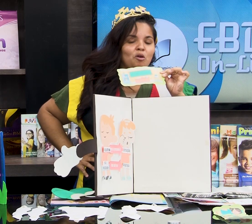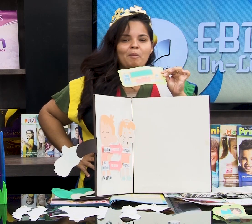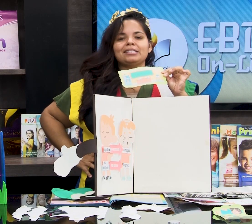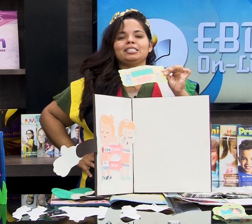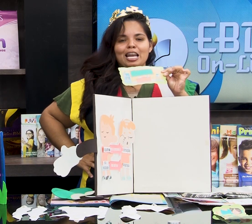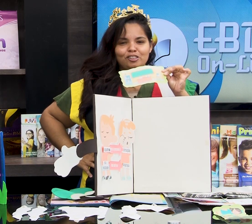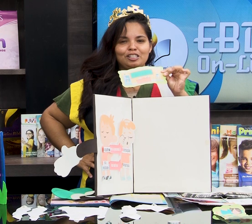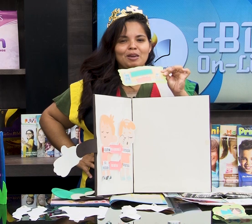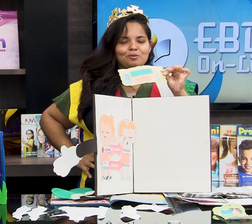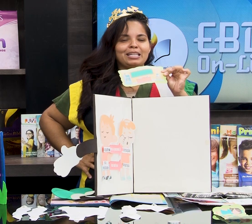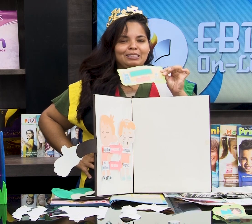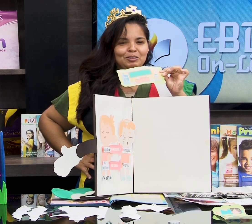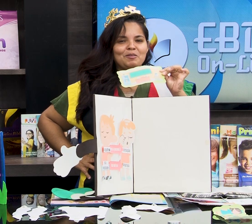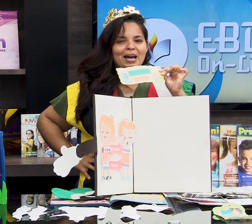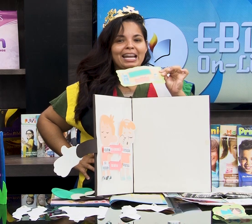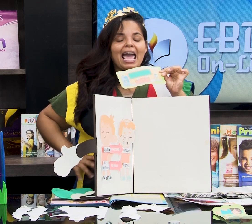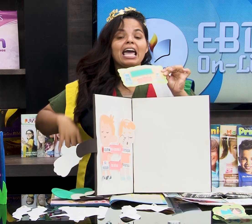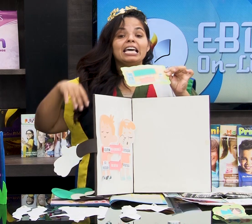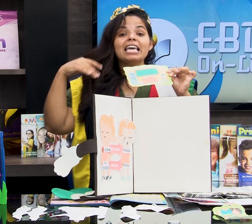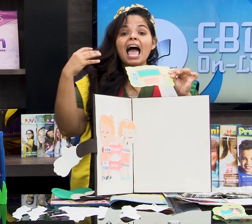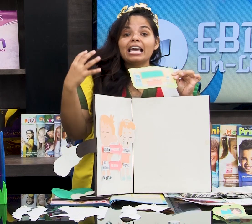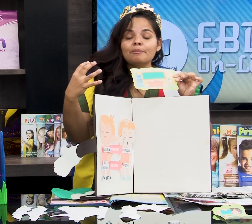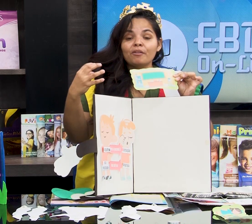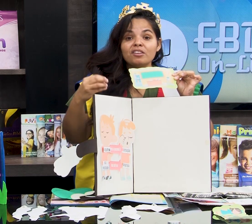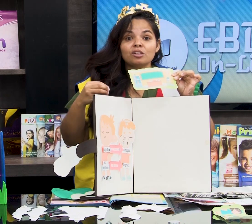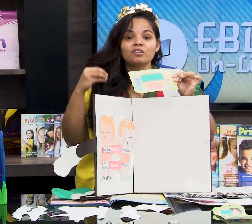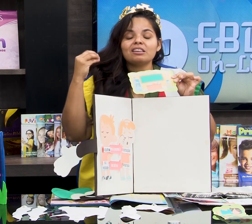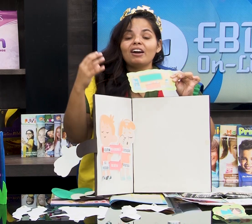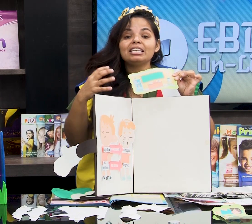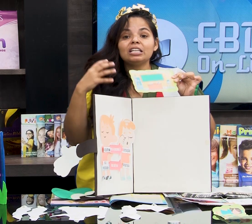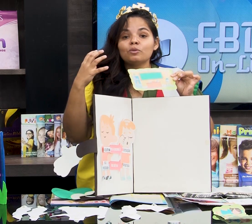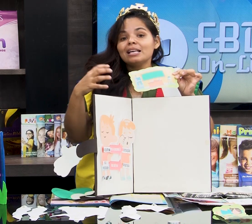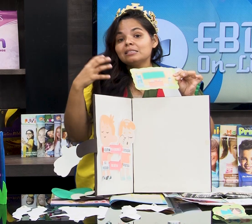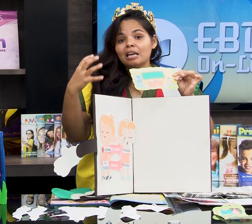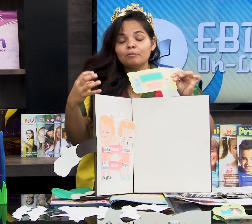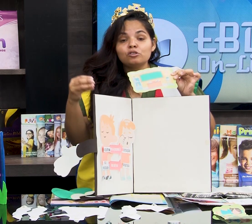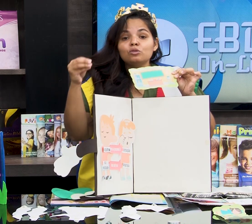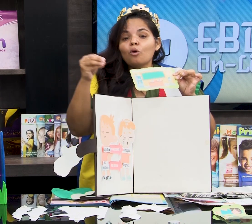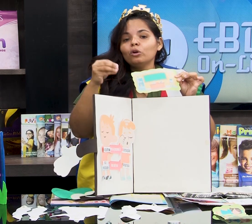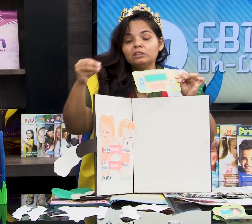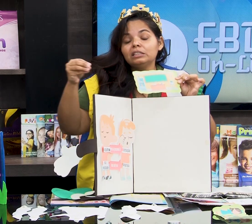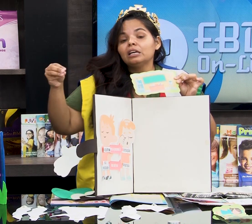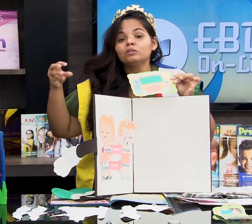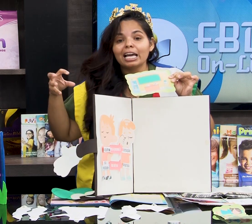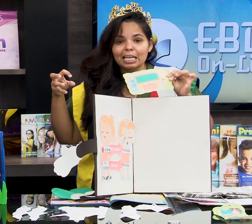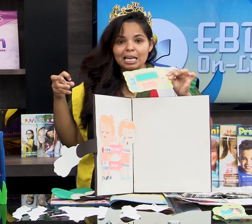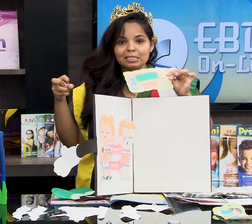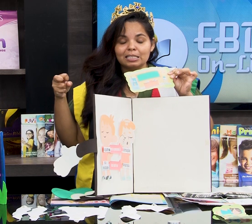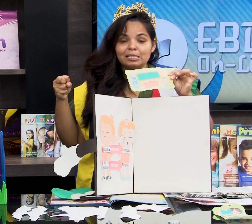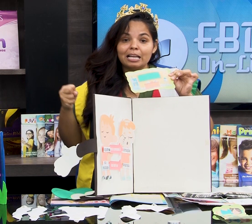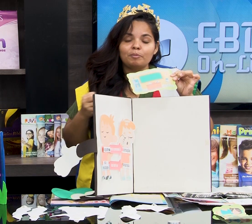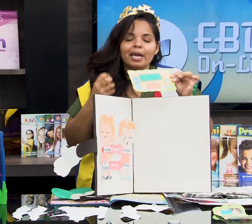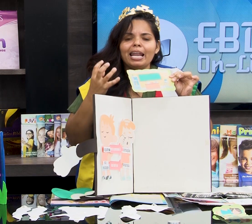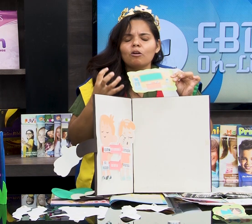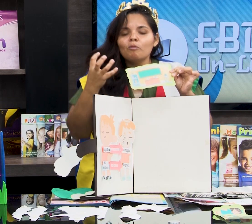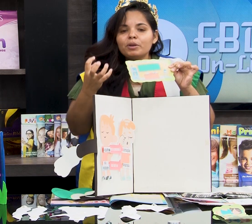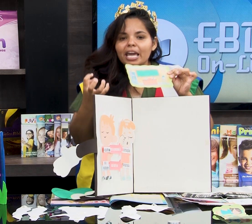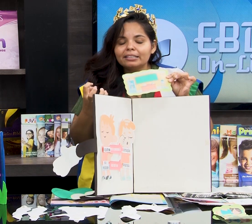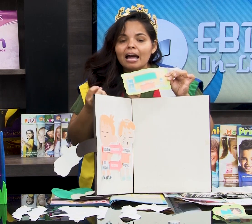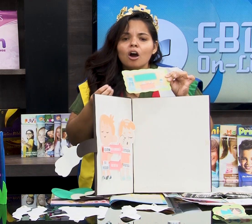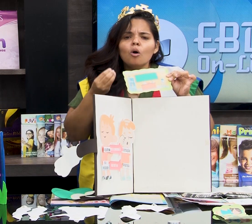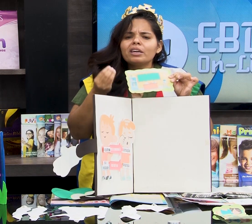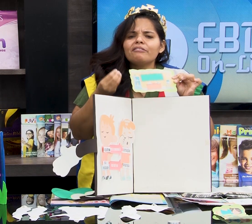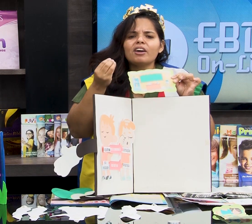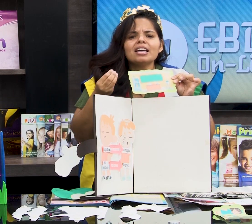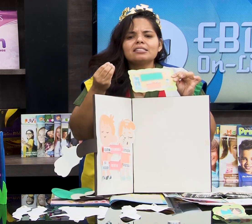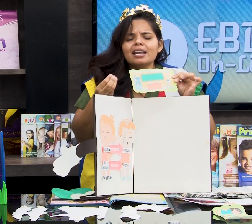eu sou mais inteligente mesmo da turma, né? E aí, professor, você vai dando exemplos do cotidiano da criança, tá certo? Para que ela